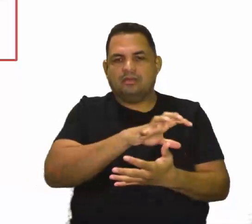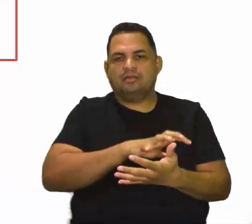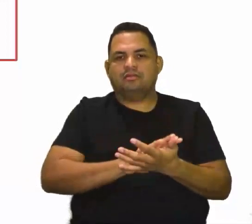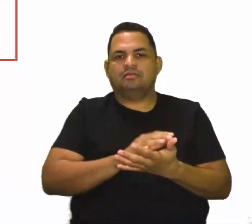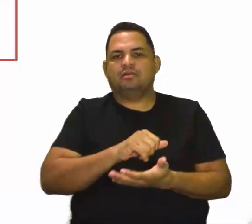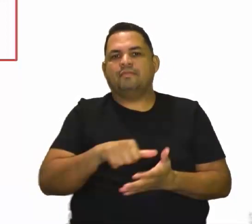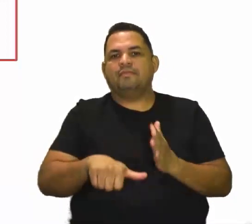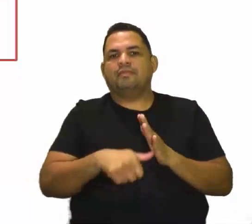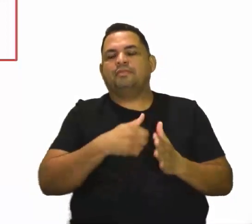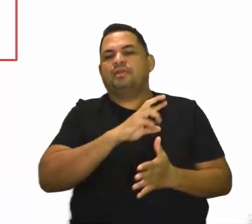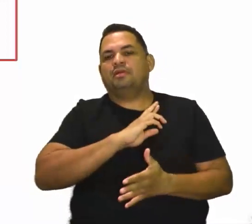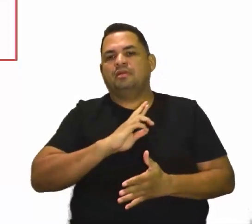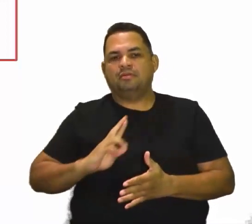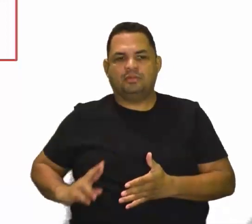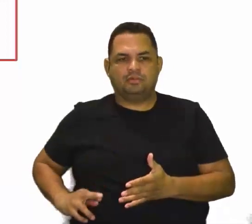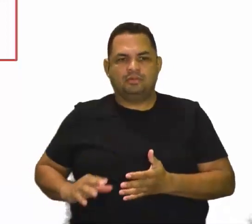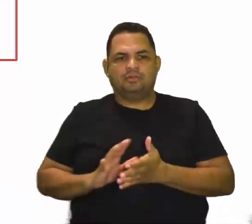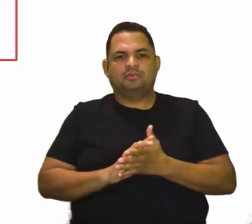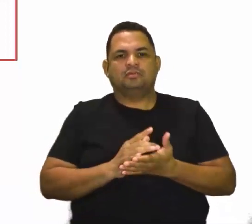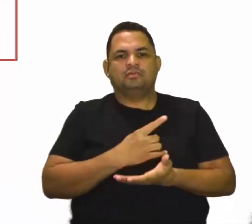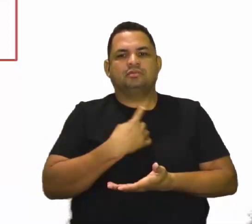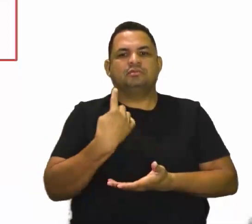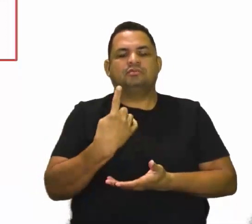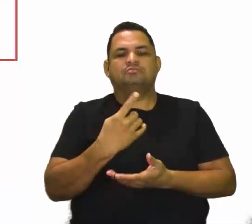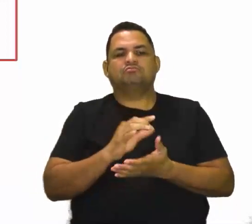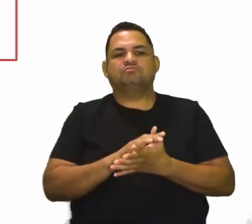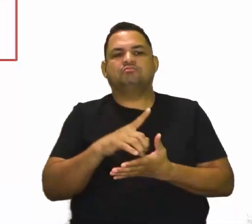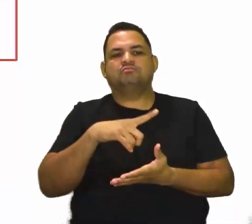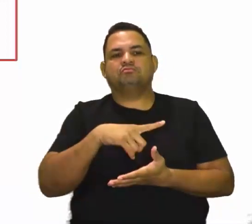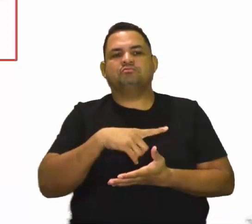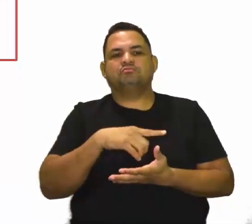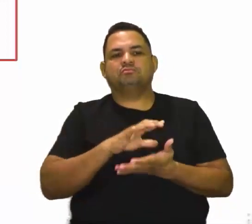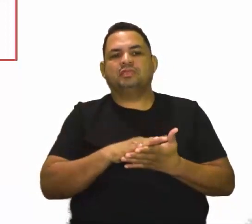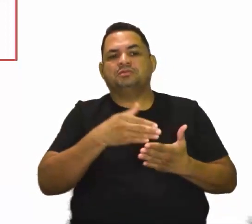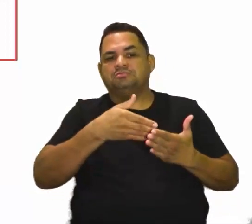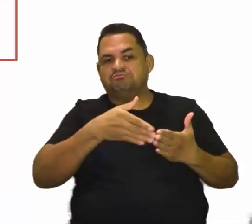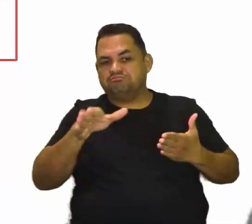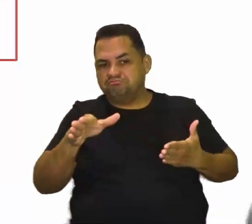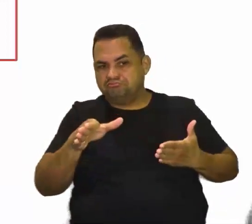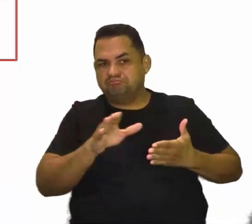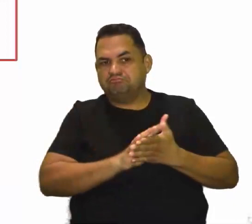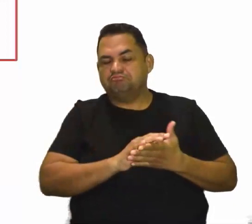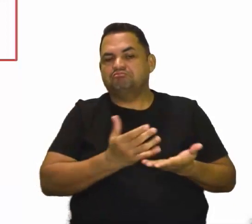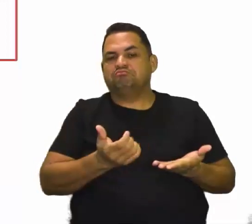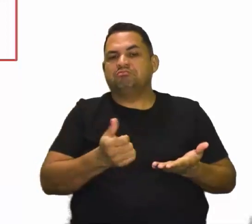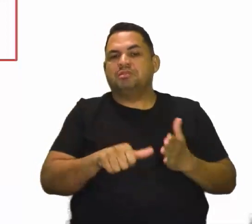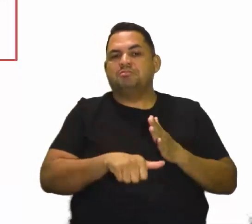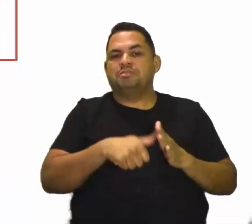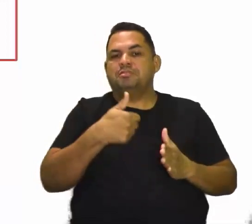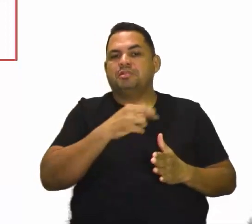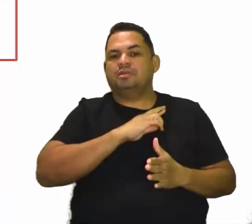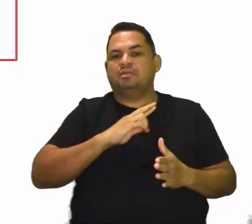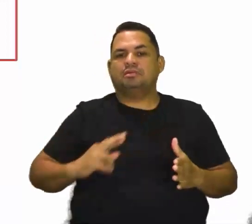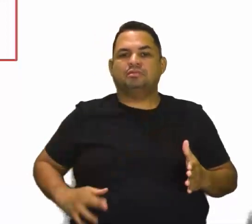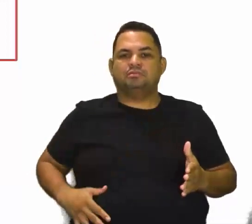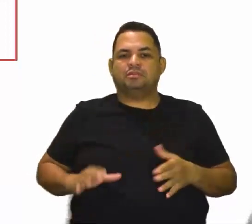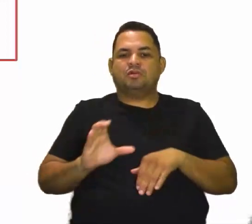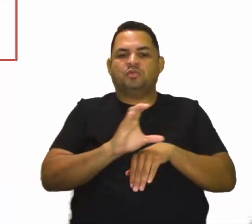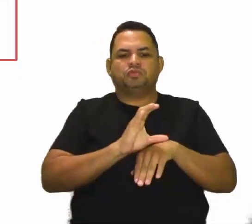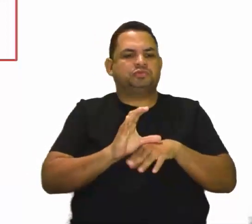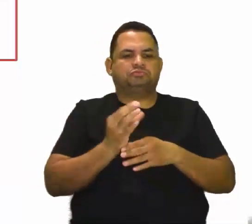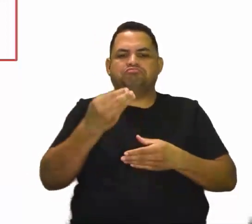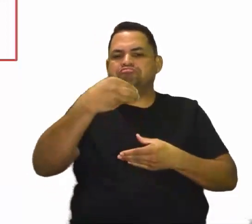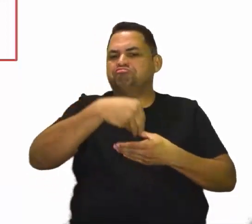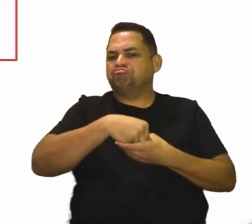República. O que nós vimos aqui? Nós vimos que na Primeira República nós temos os excluídos da Primeira República. A Constituição não abarcava todo